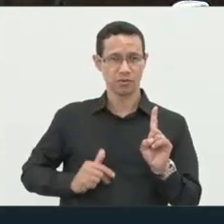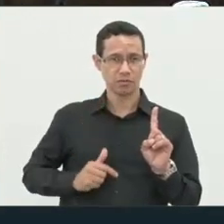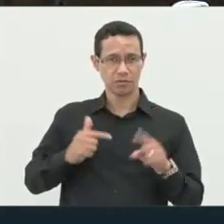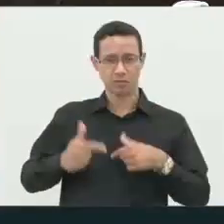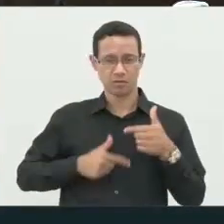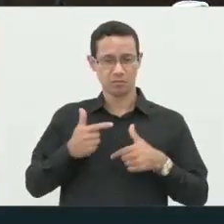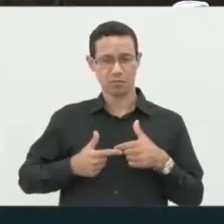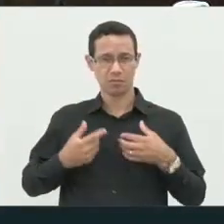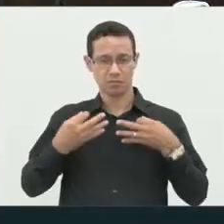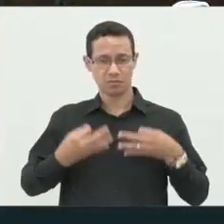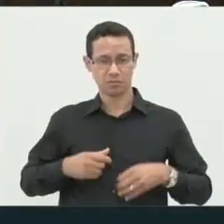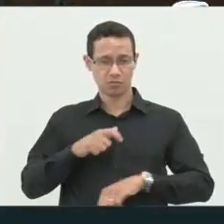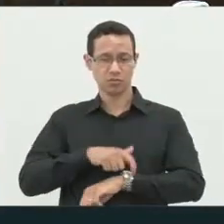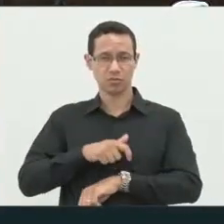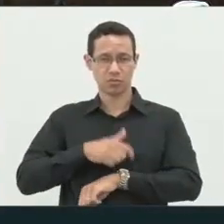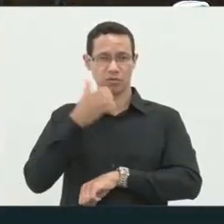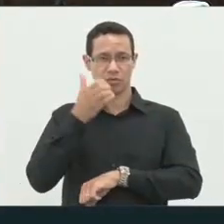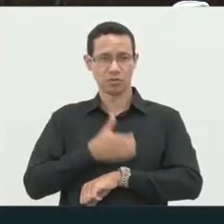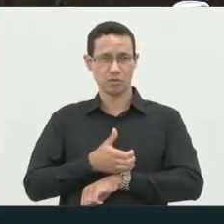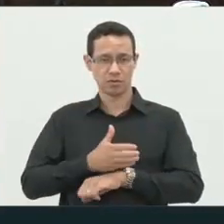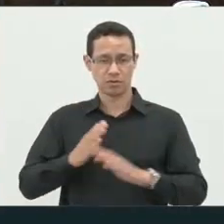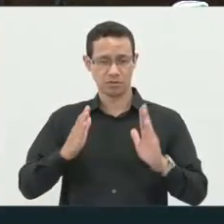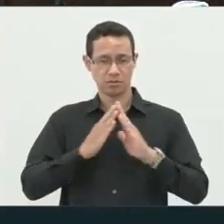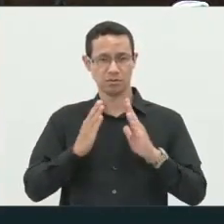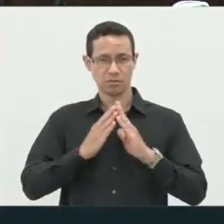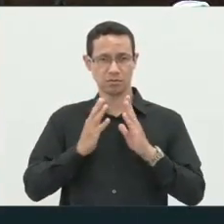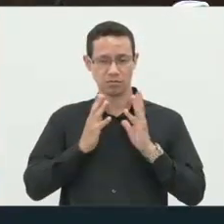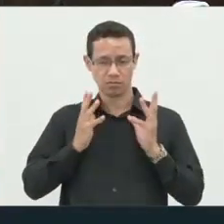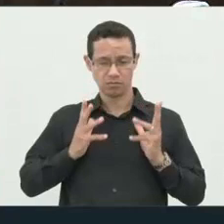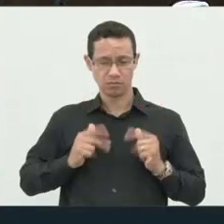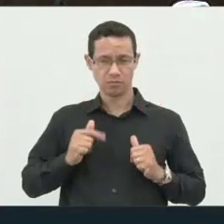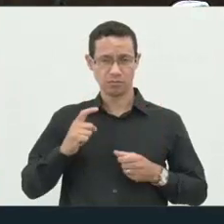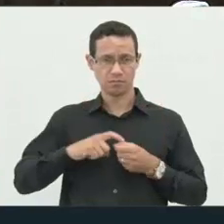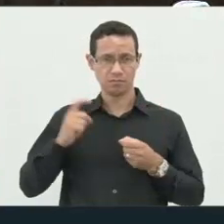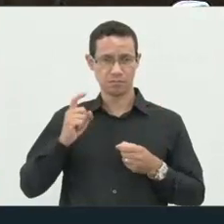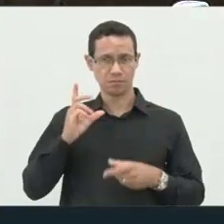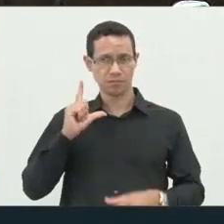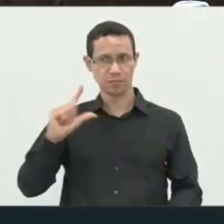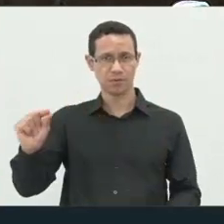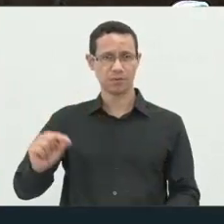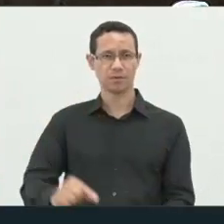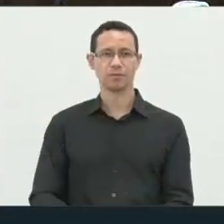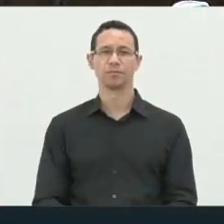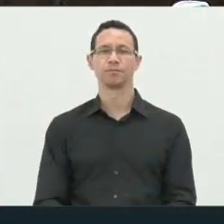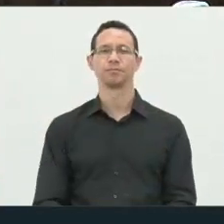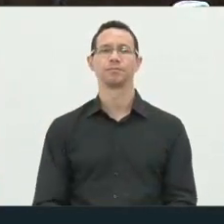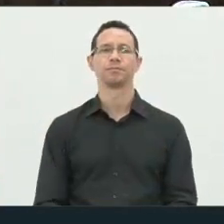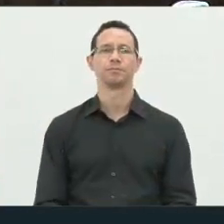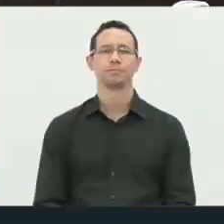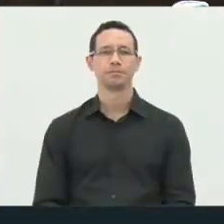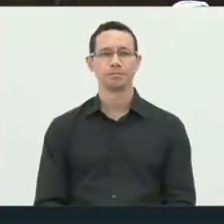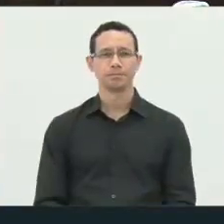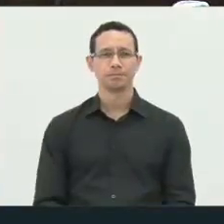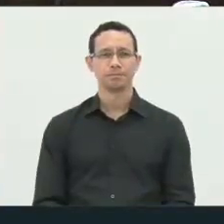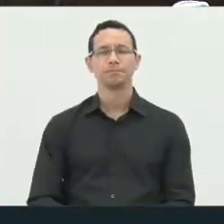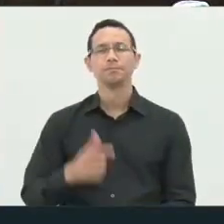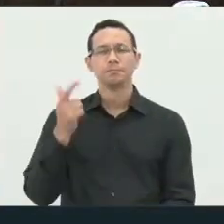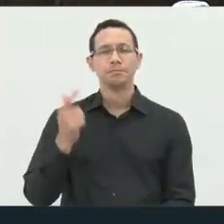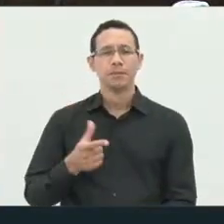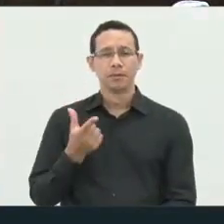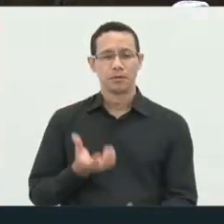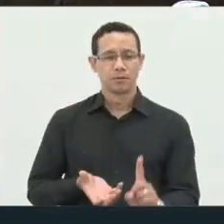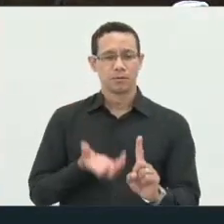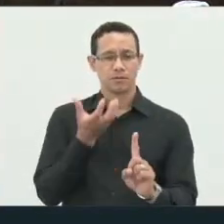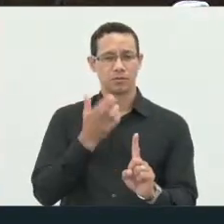cumprir horário e manter a casa limpa no dia de ir embora ainda engrandecem o patrão